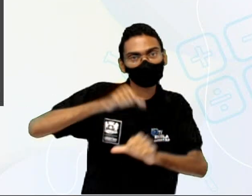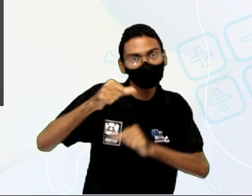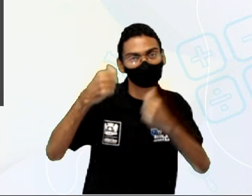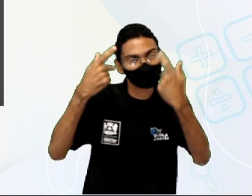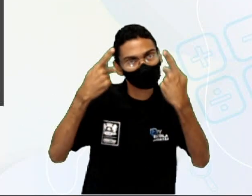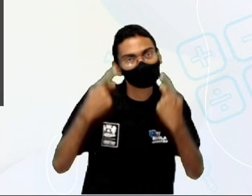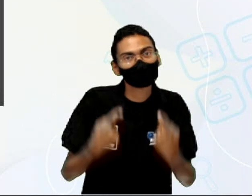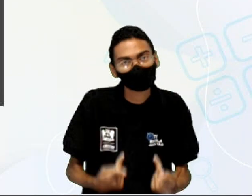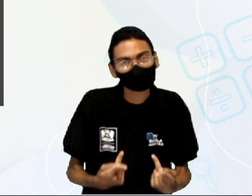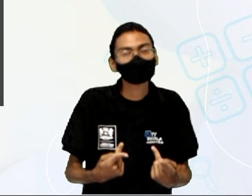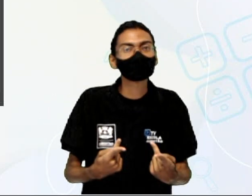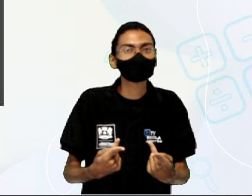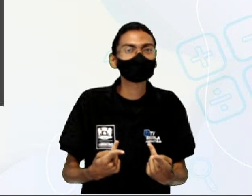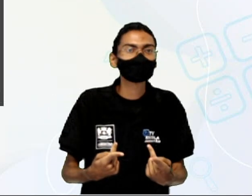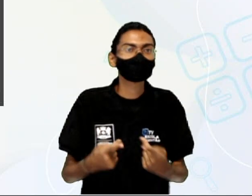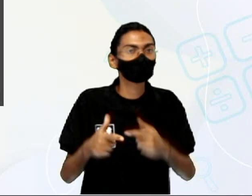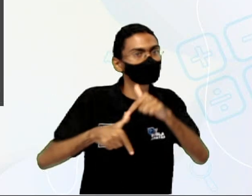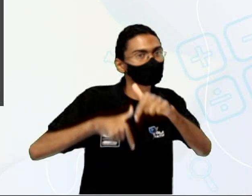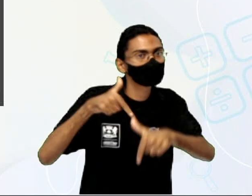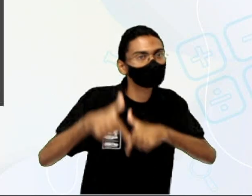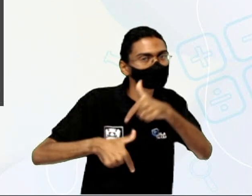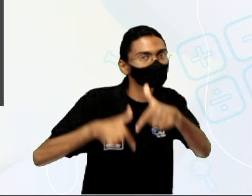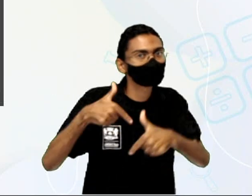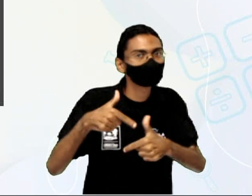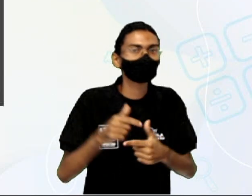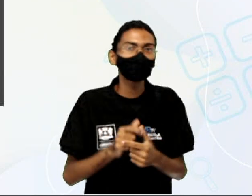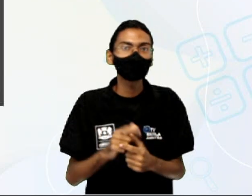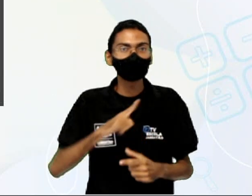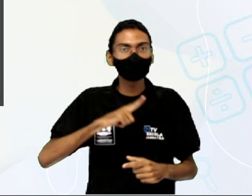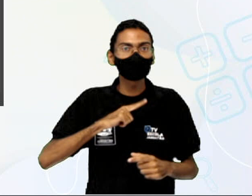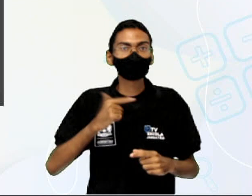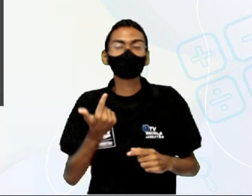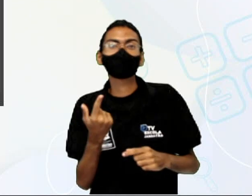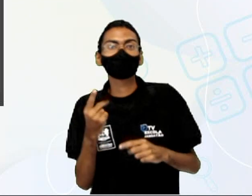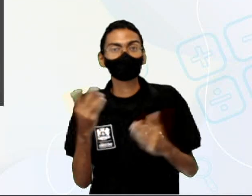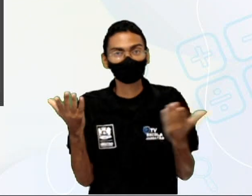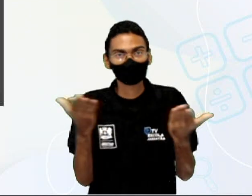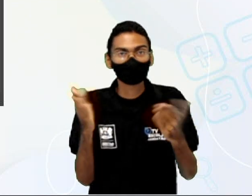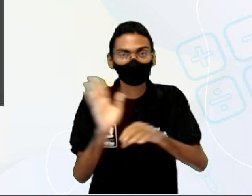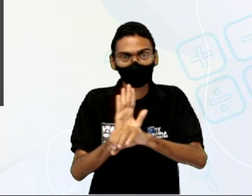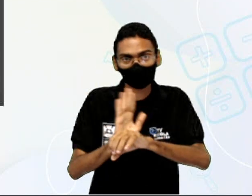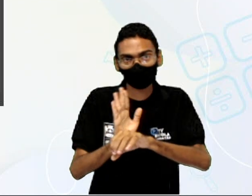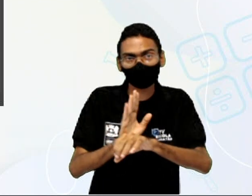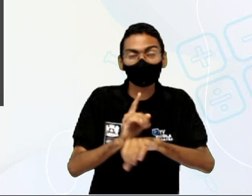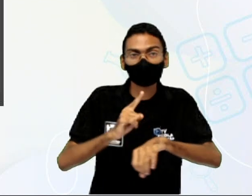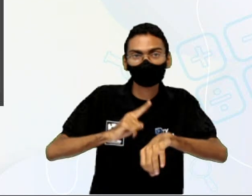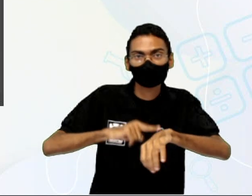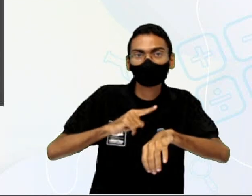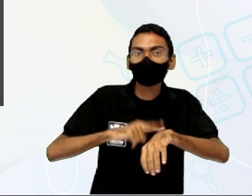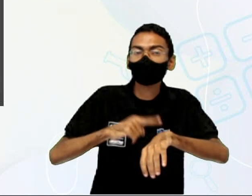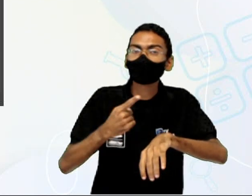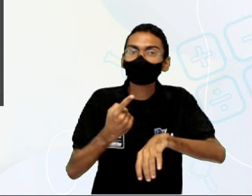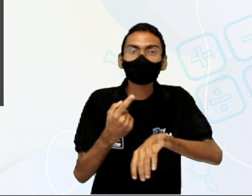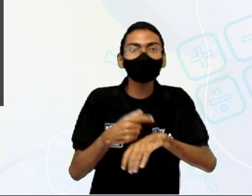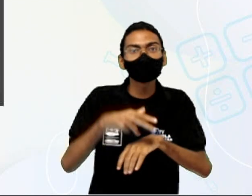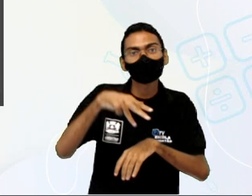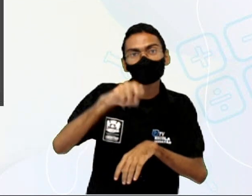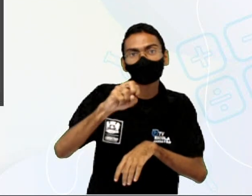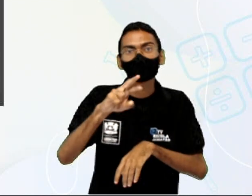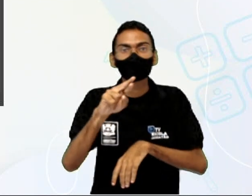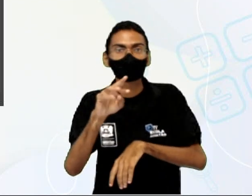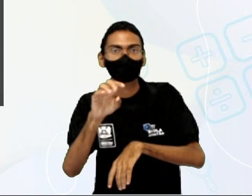mudanças, temos o filme Tempos Modernos, que narra a vida de um trabalhador